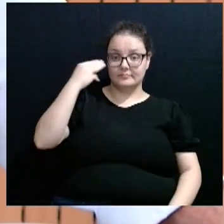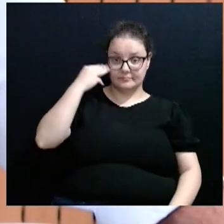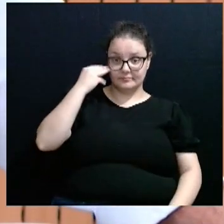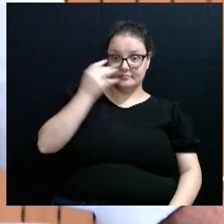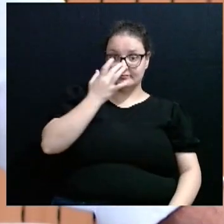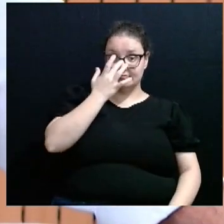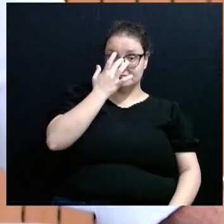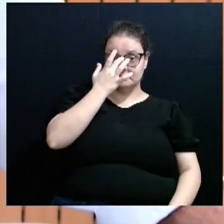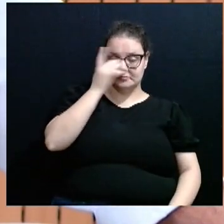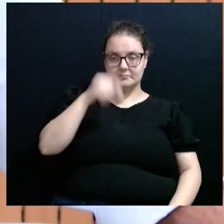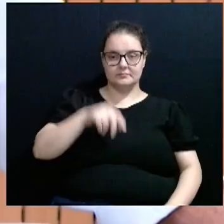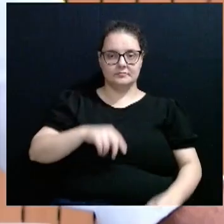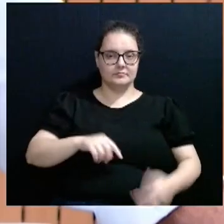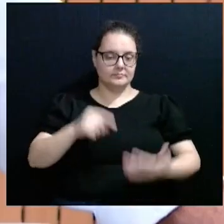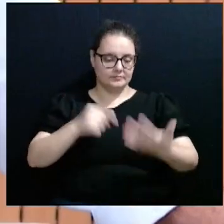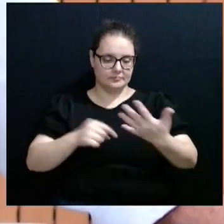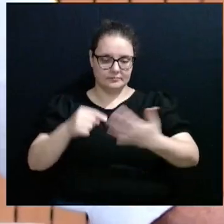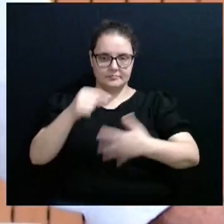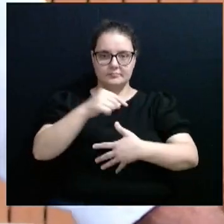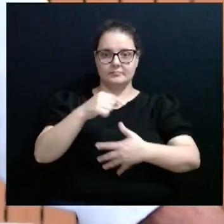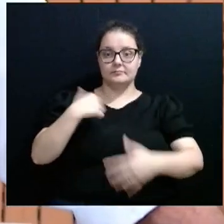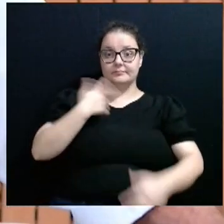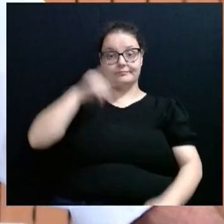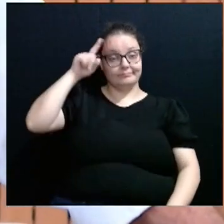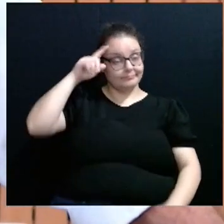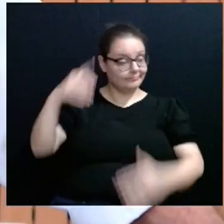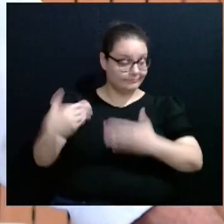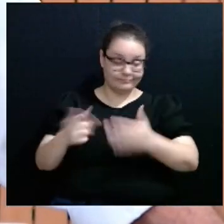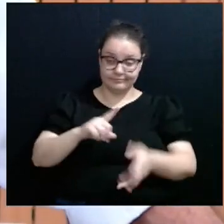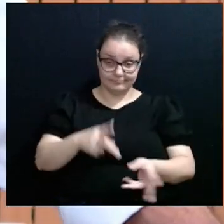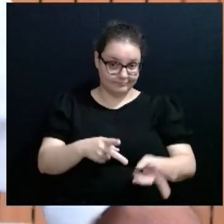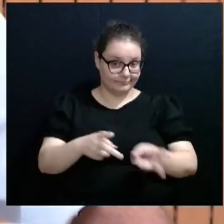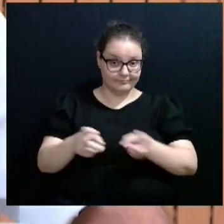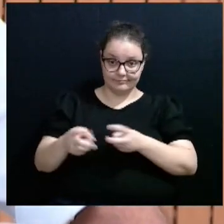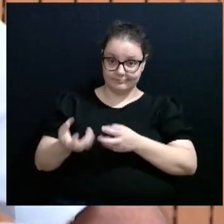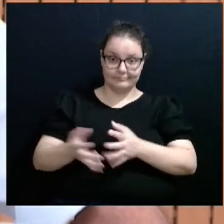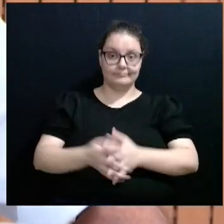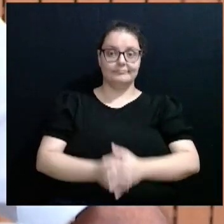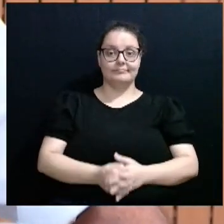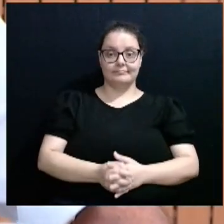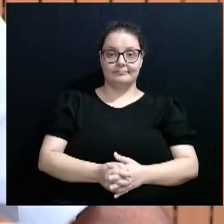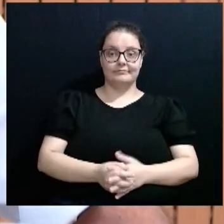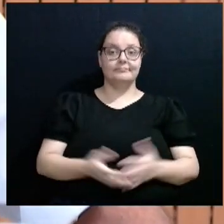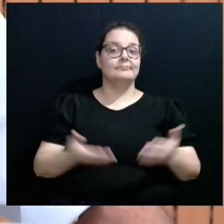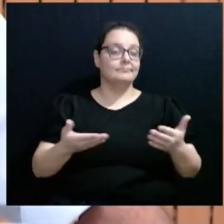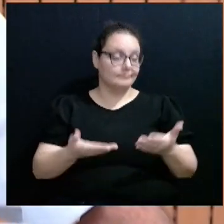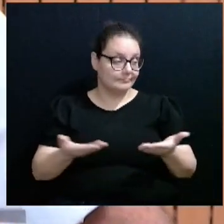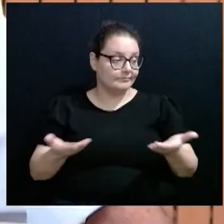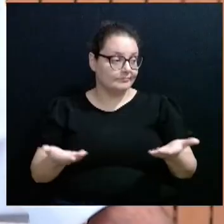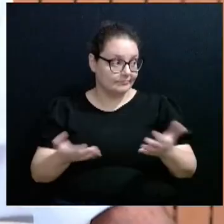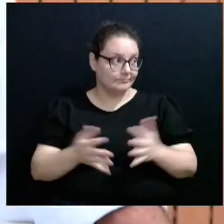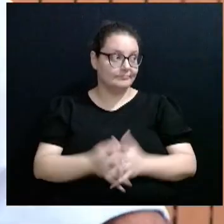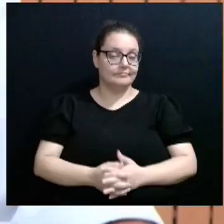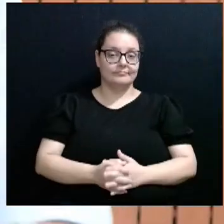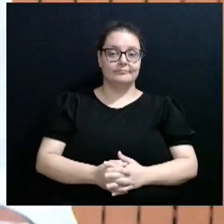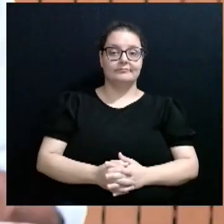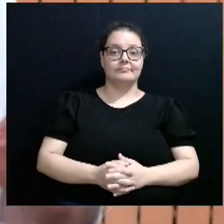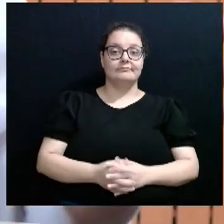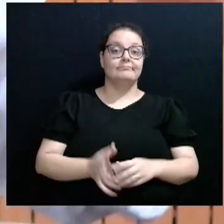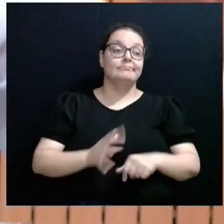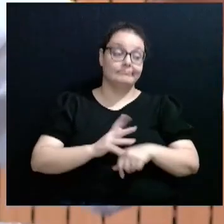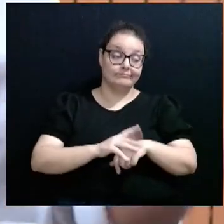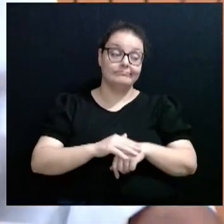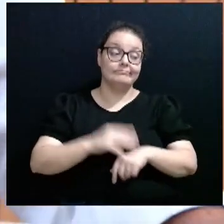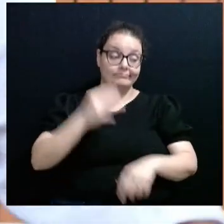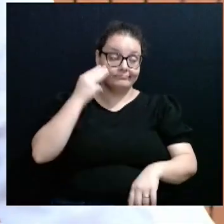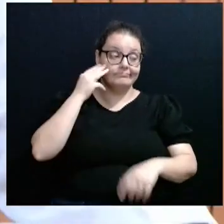que, às vezes, no nosso dia a dia a gente não se dá conta, Mas hoje, talvez, as doenças mentais sejam uma das